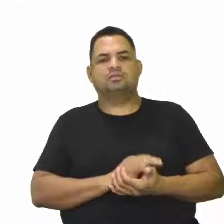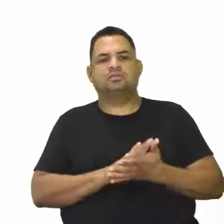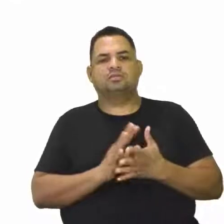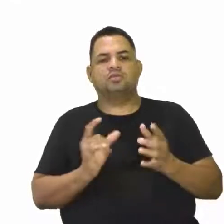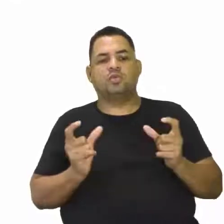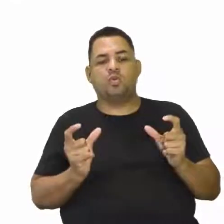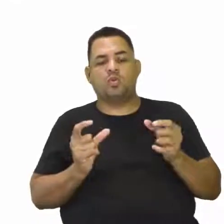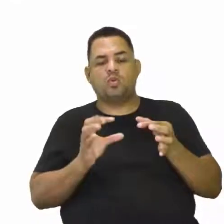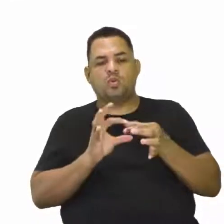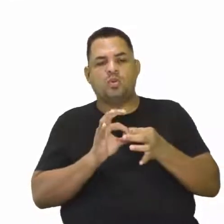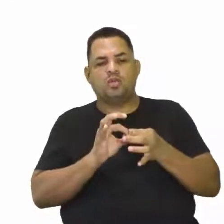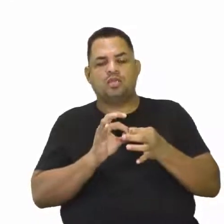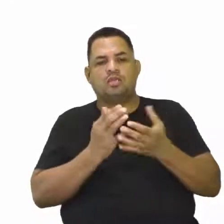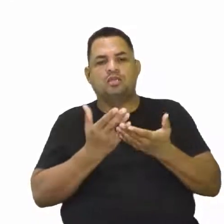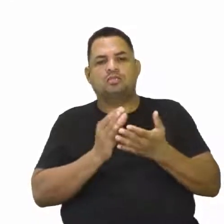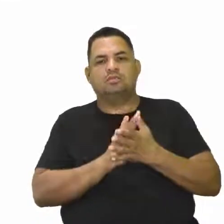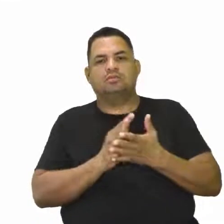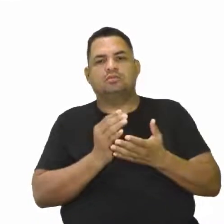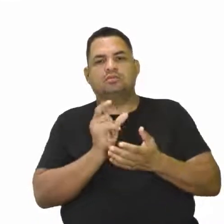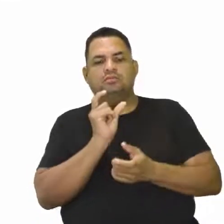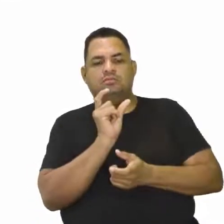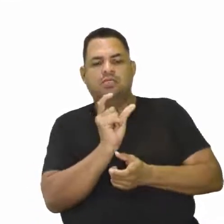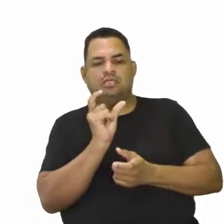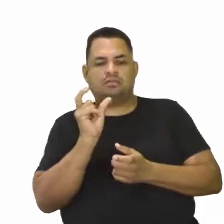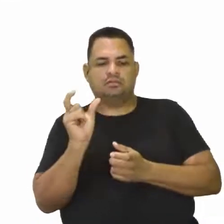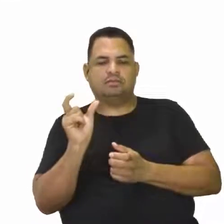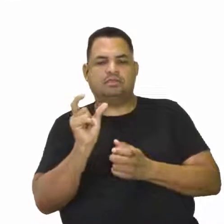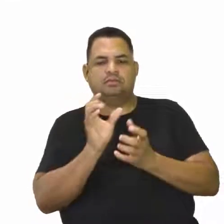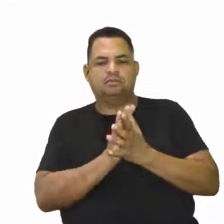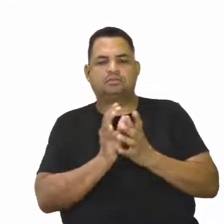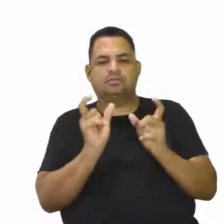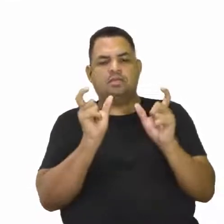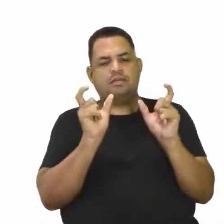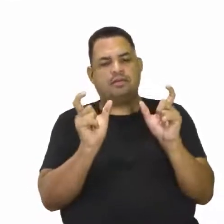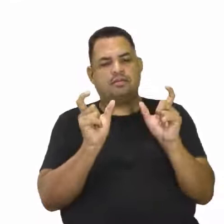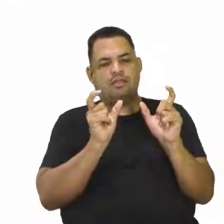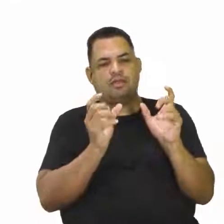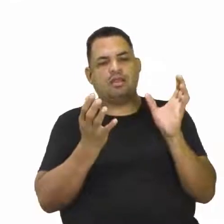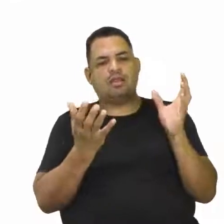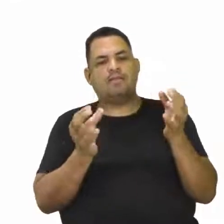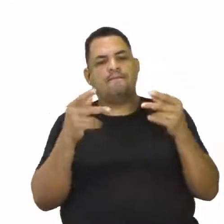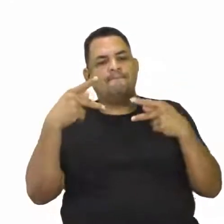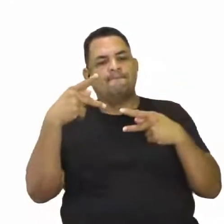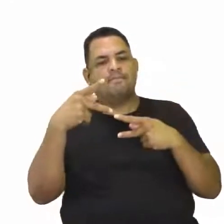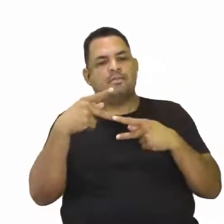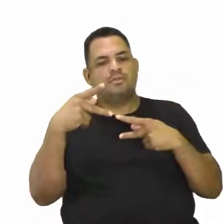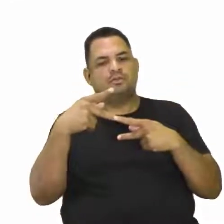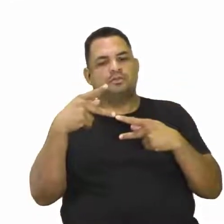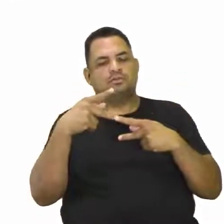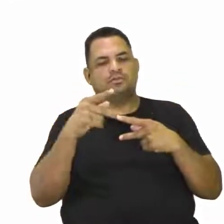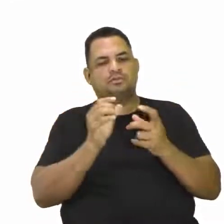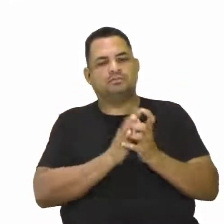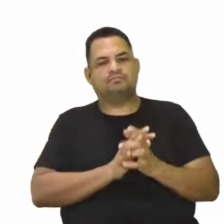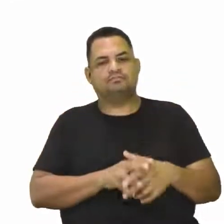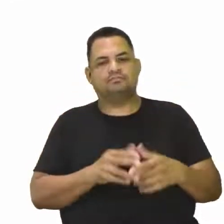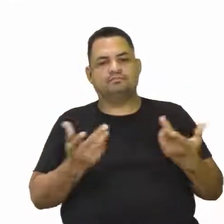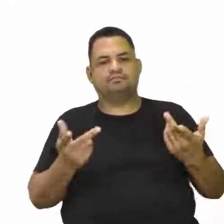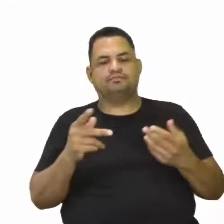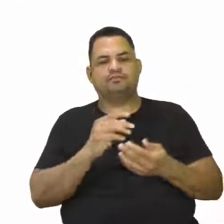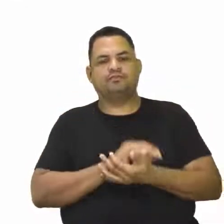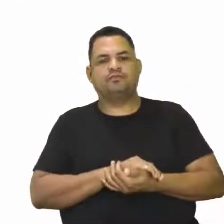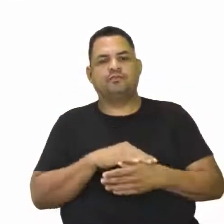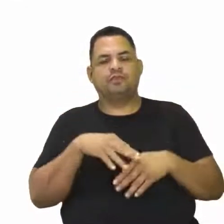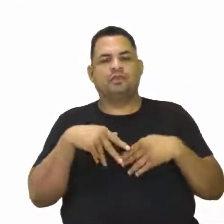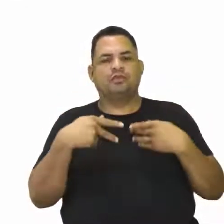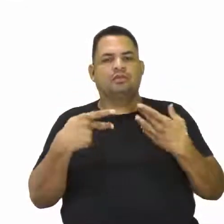para unir os termos de uma oração, ou seja, unir as palavras dentro da oração. Porque muitas palavras, principalmente quando se trata